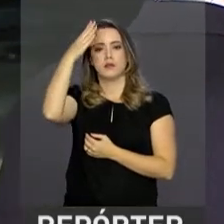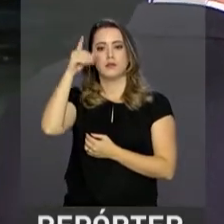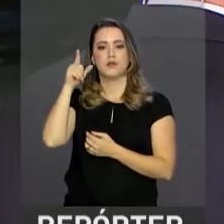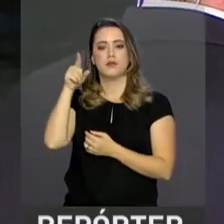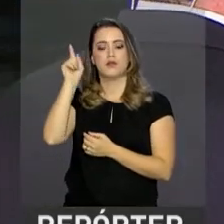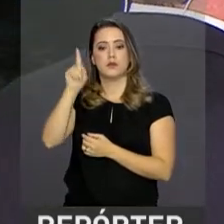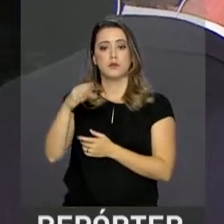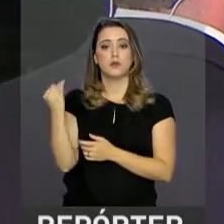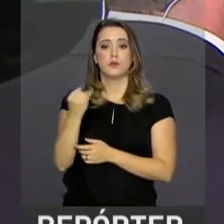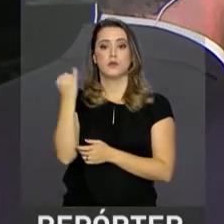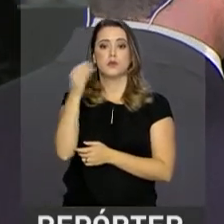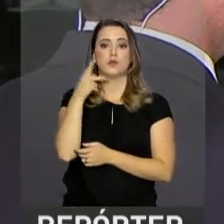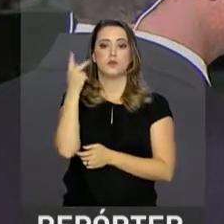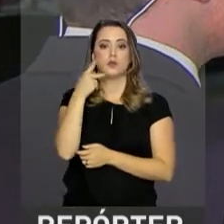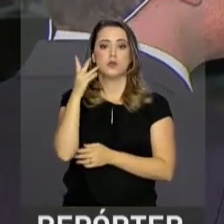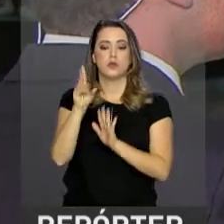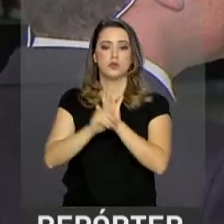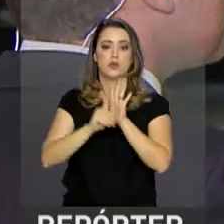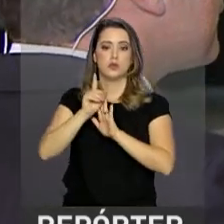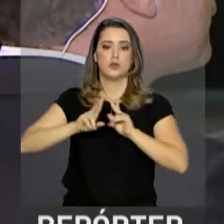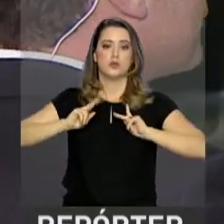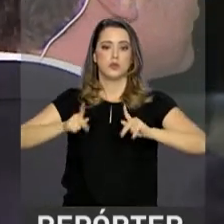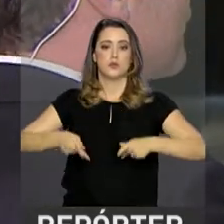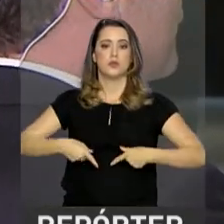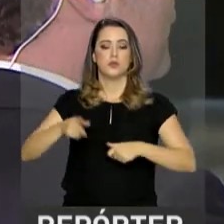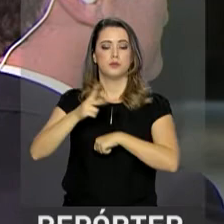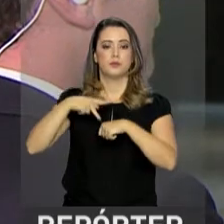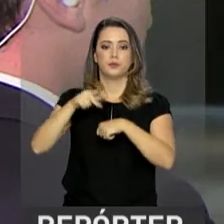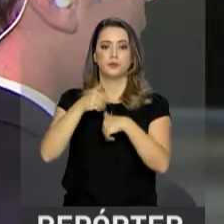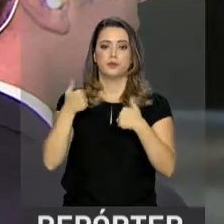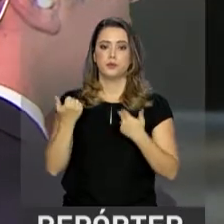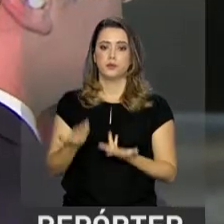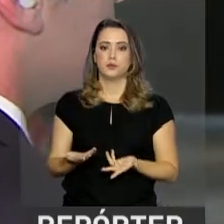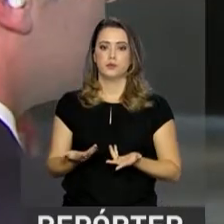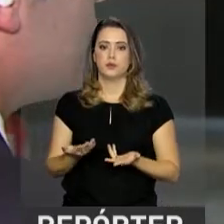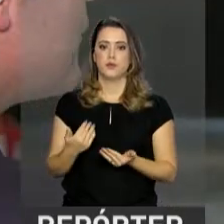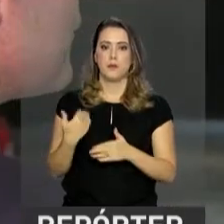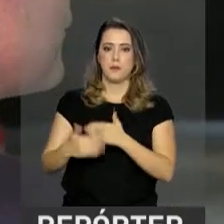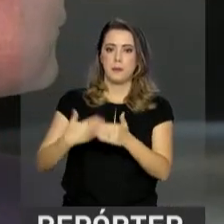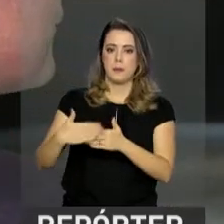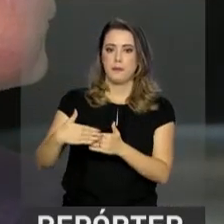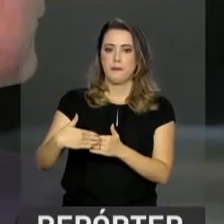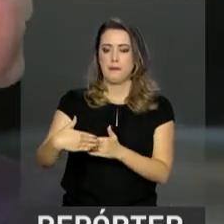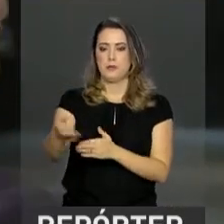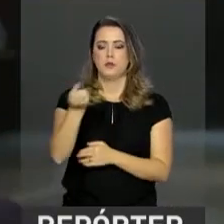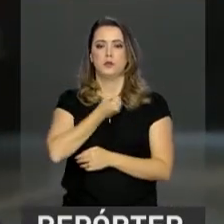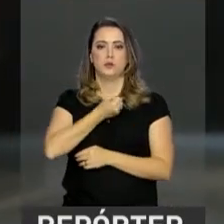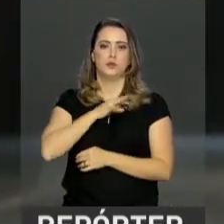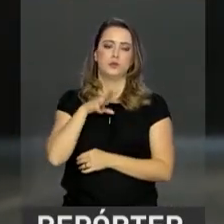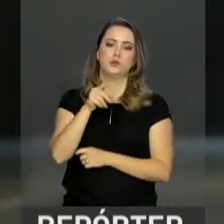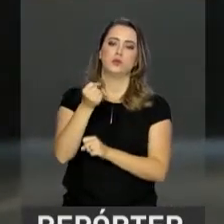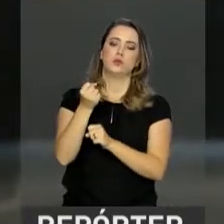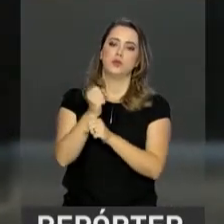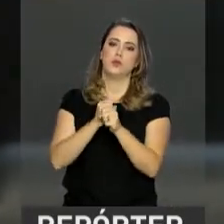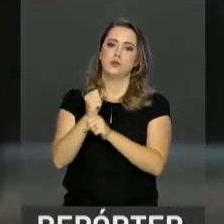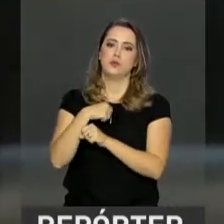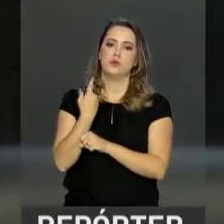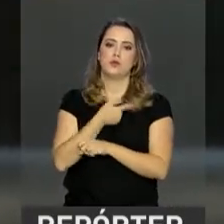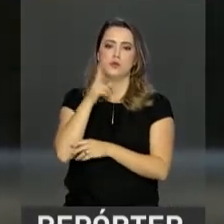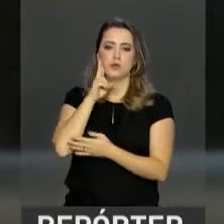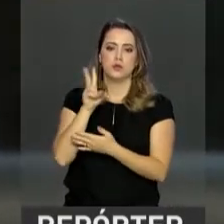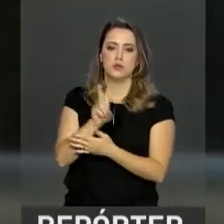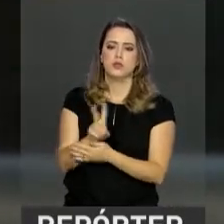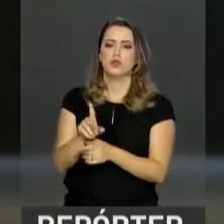principal subsídio de formulação de políticas de direitos humanos no país, né? A partir dos dados divulgados todos os anos, nós reavaliamos